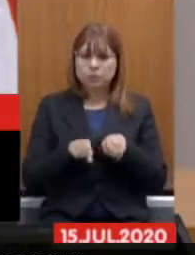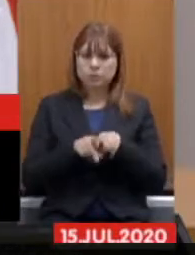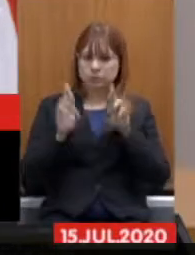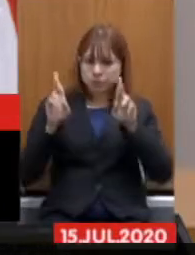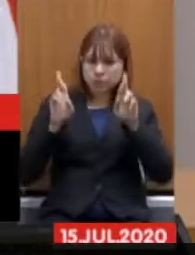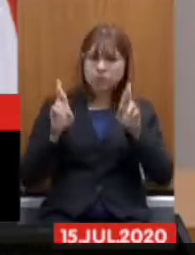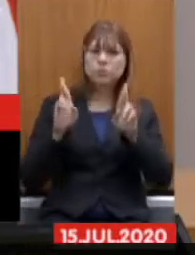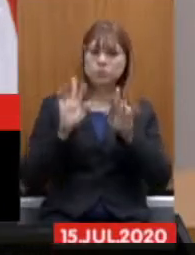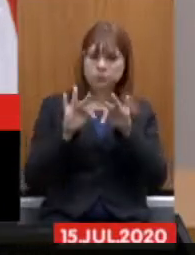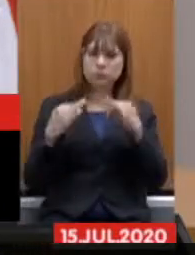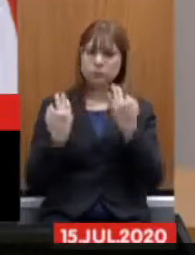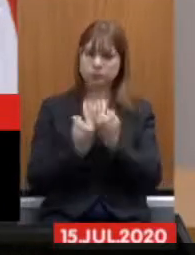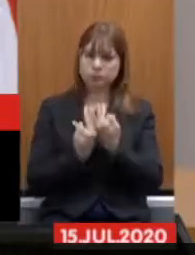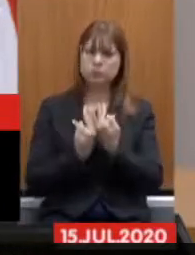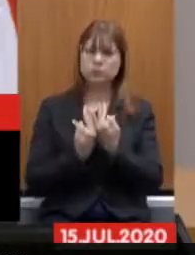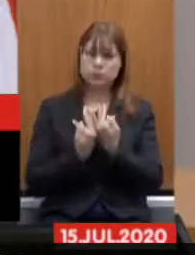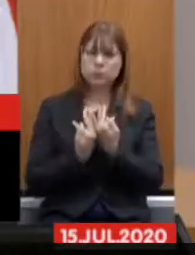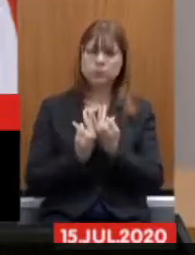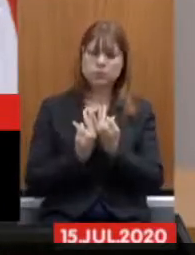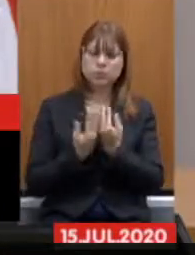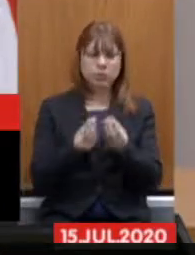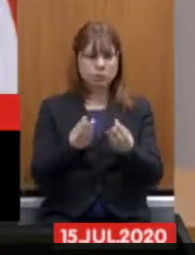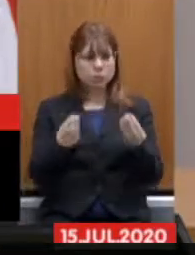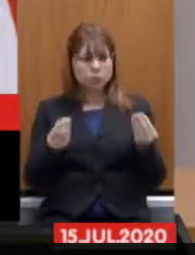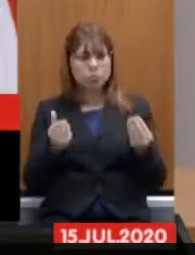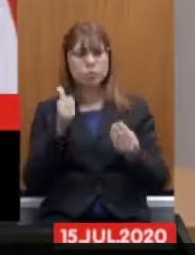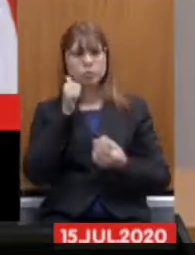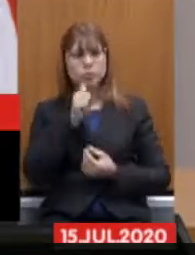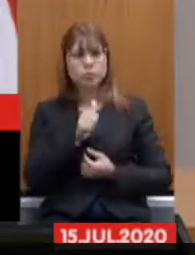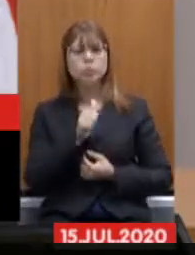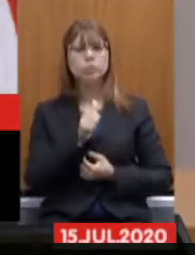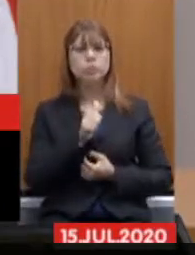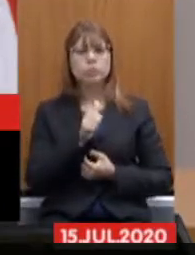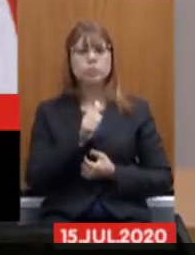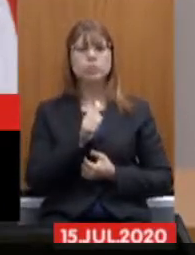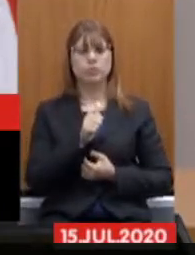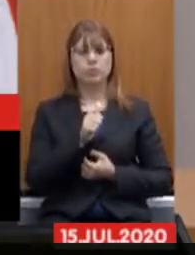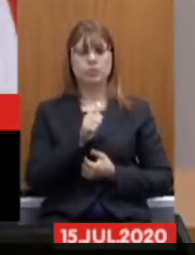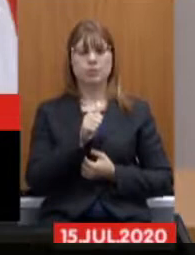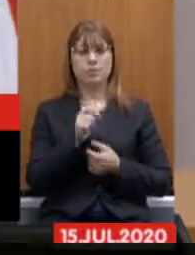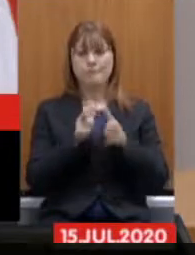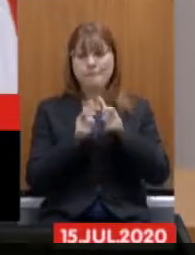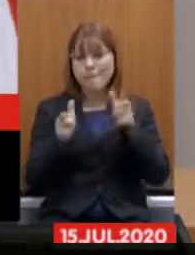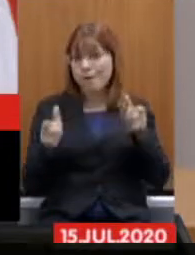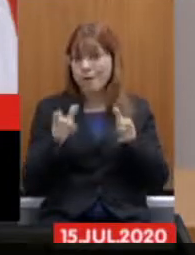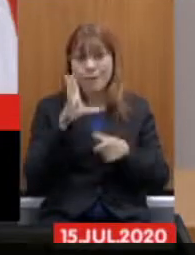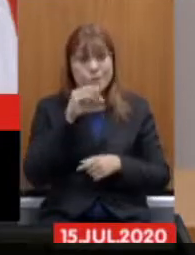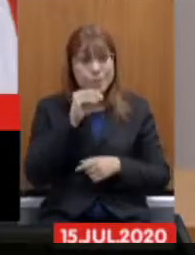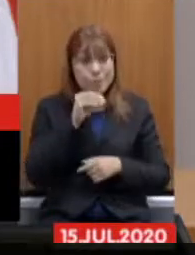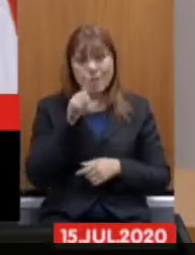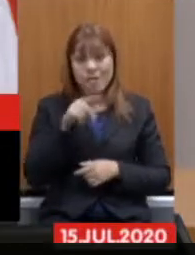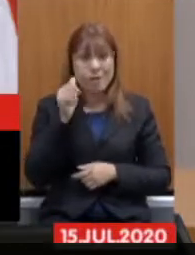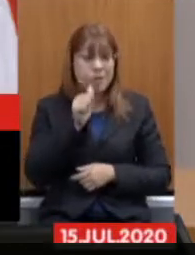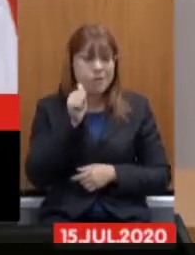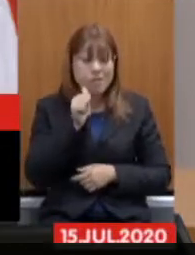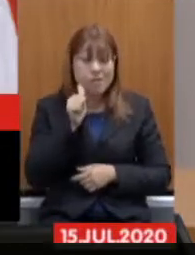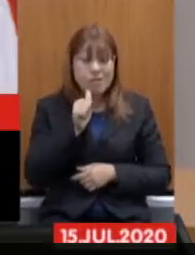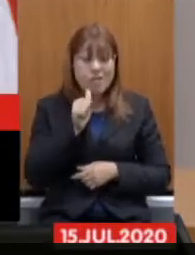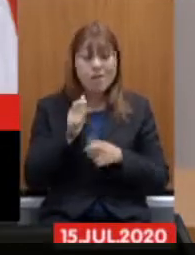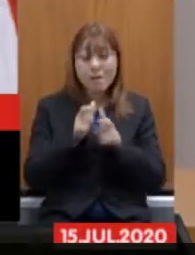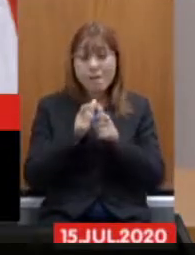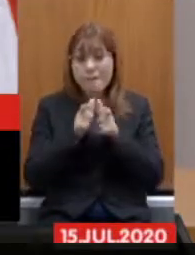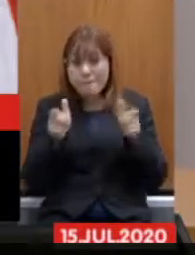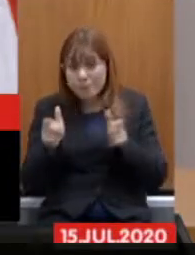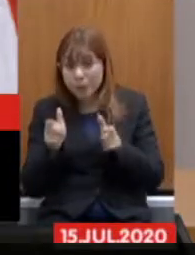as mulheres são a maioria do serviço público são a maioria dos trabalhadores em educação